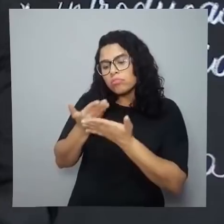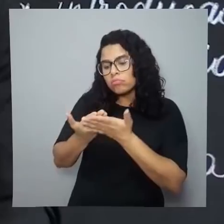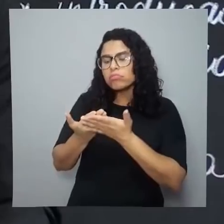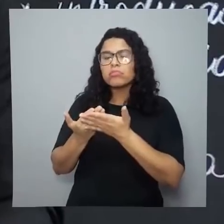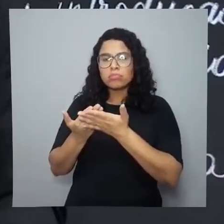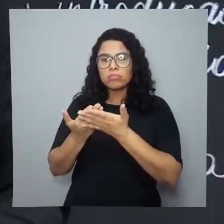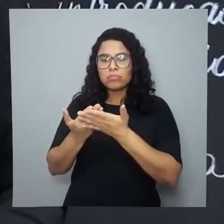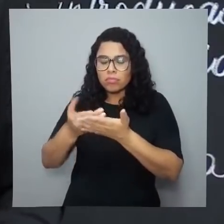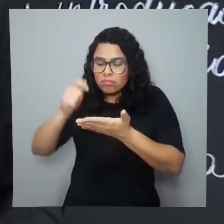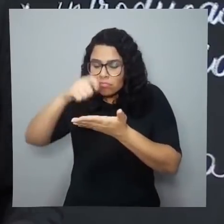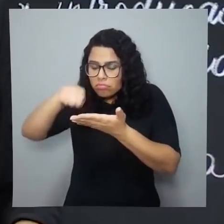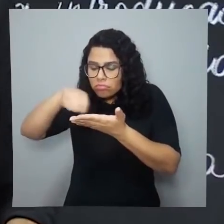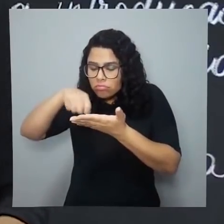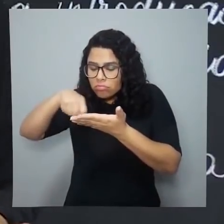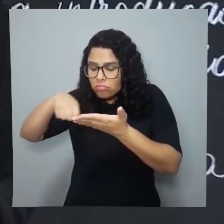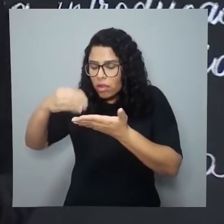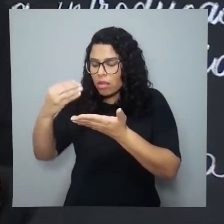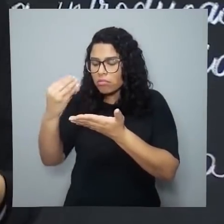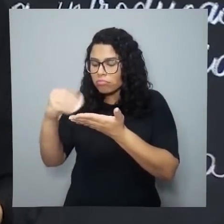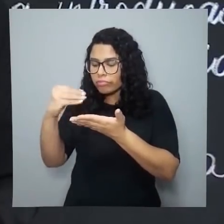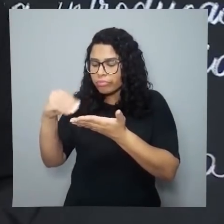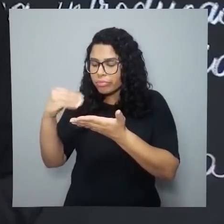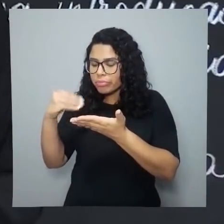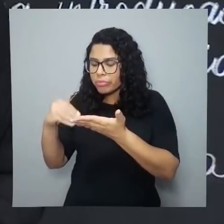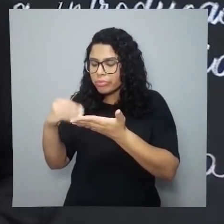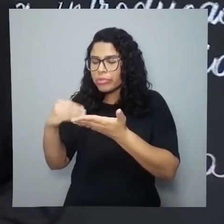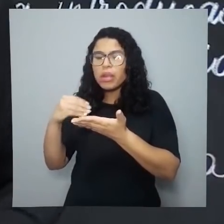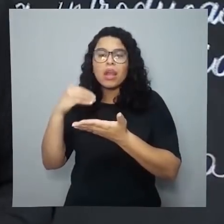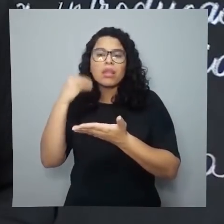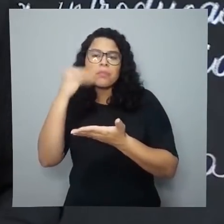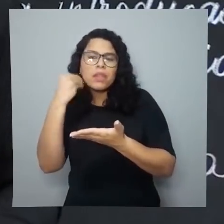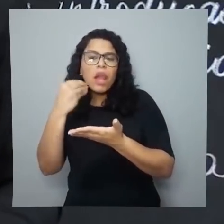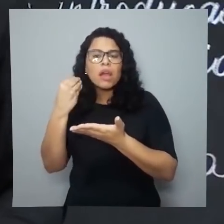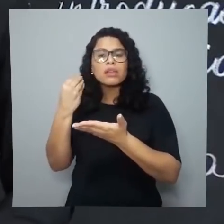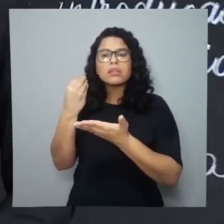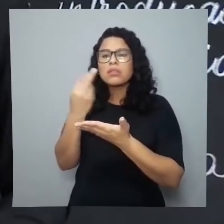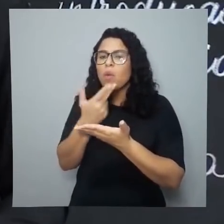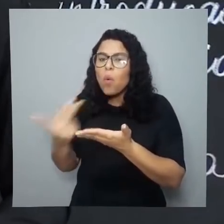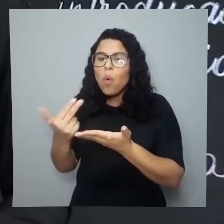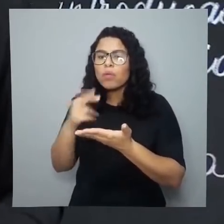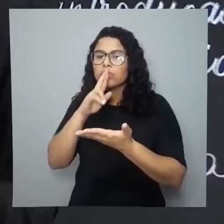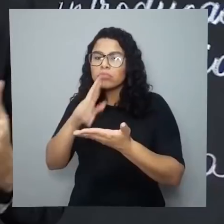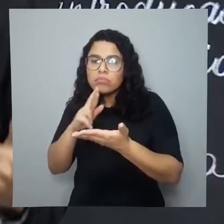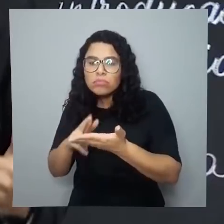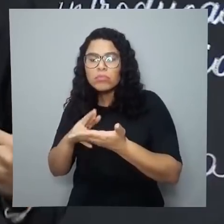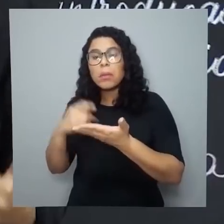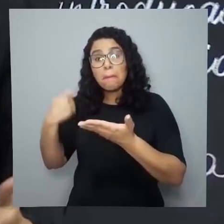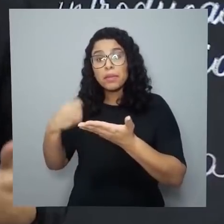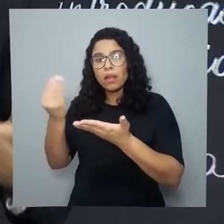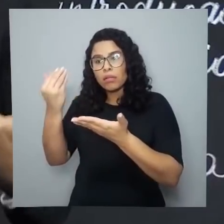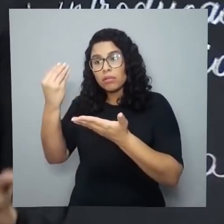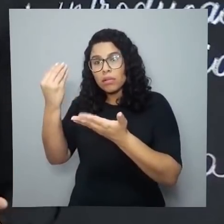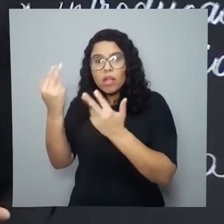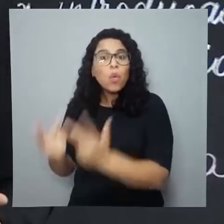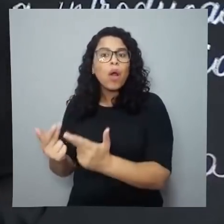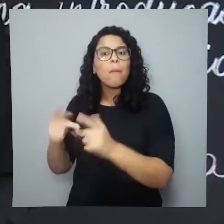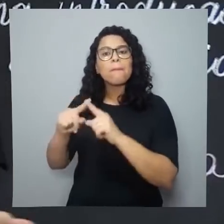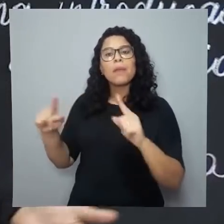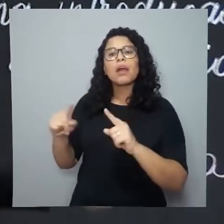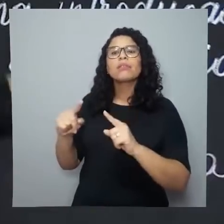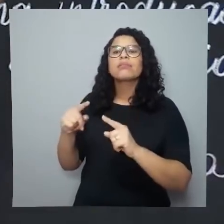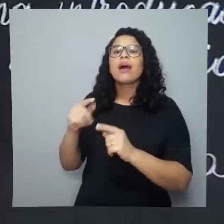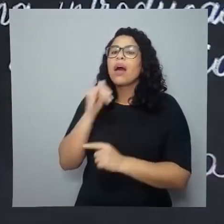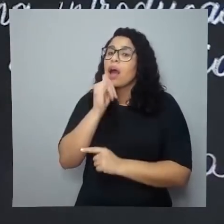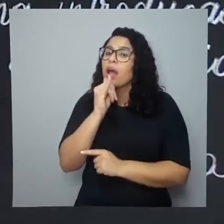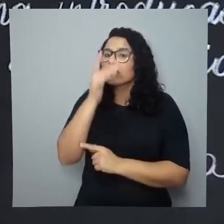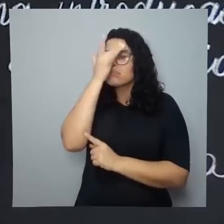procedimentos, os resultados. O relato pessoal, ele já brinca um pouco com o nosso nível de subjetividade. É como você viveu aquela